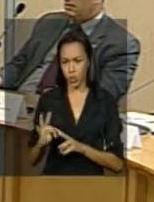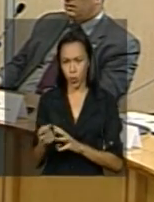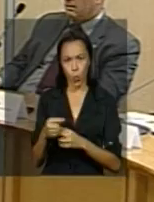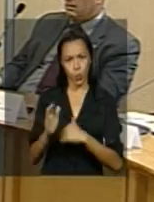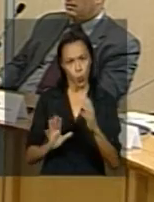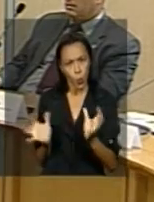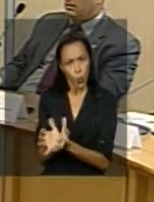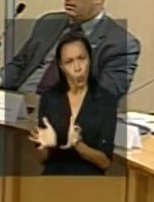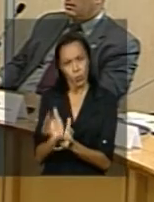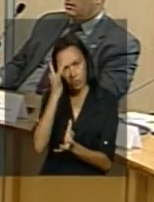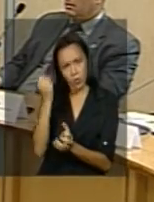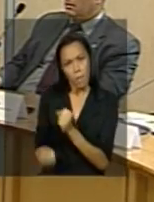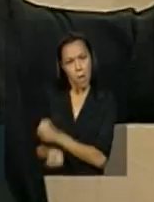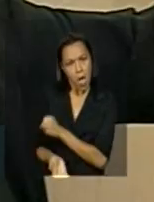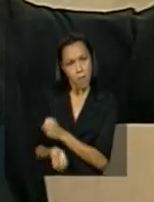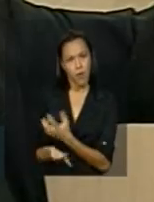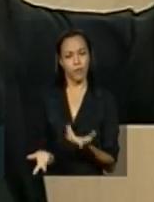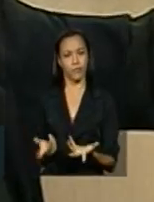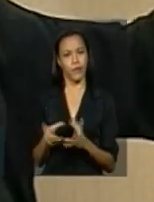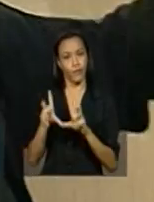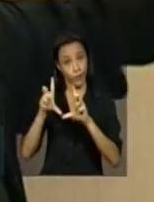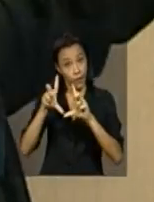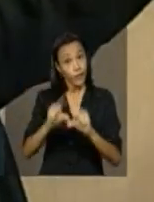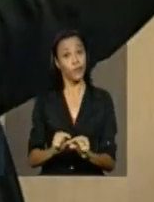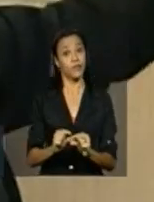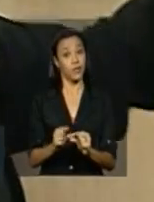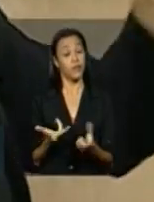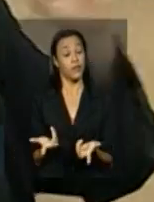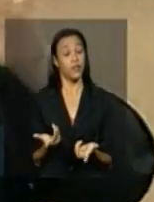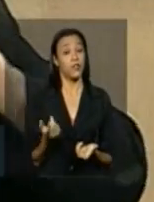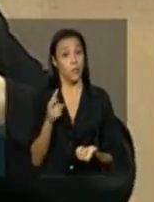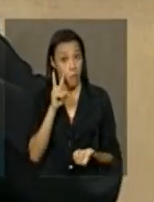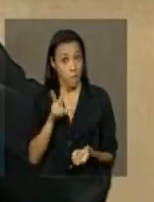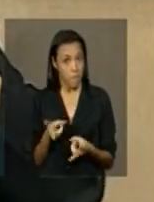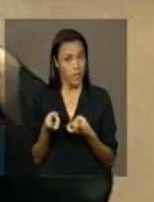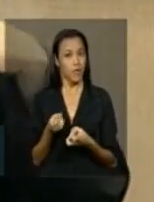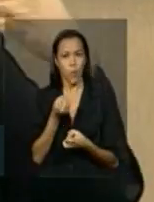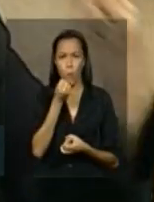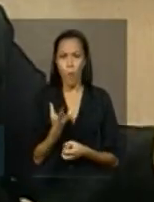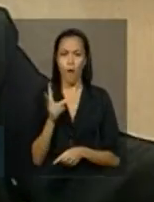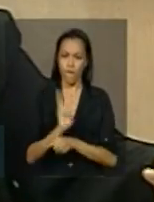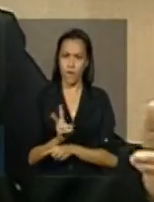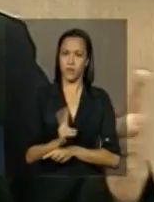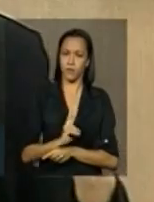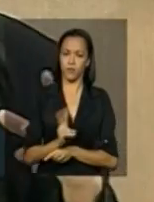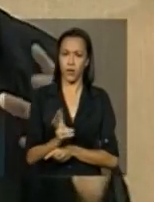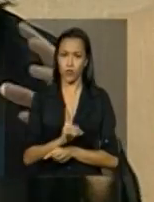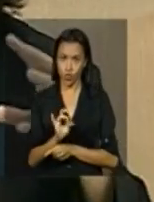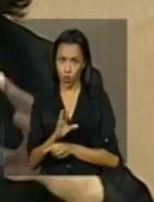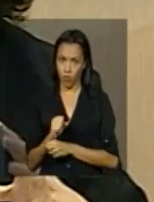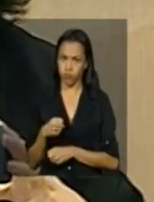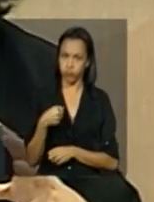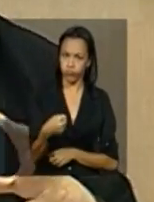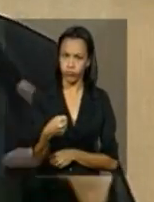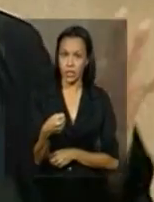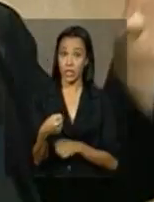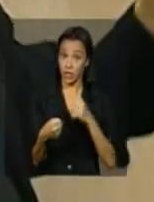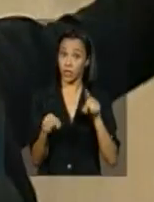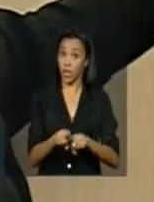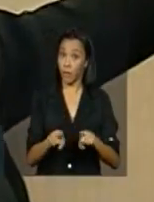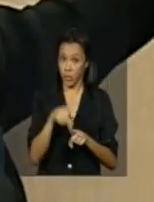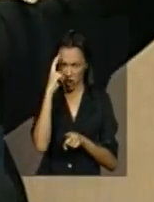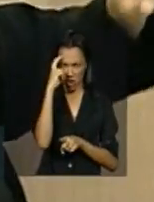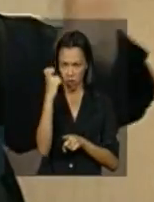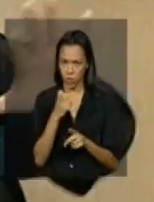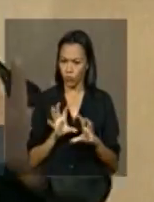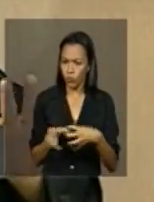com isso começa a reduzir tá então isso mostra como é que a fiscalização não só indo à frente mas a questão de inteligência onde